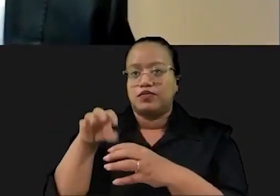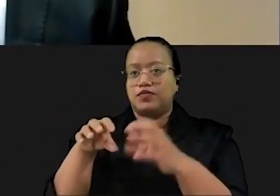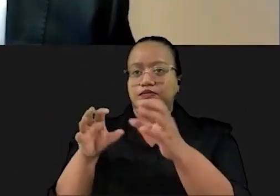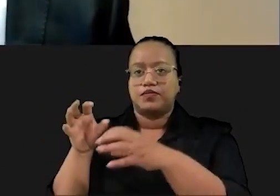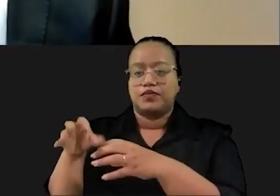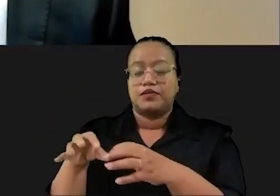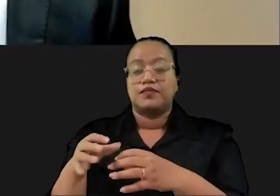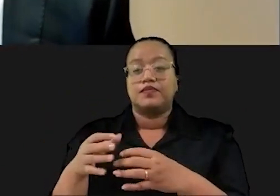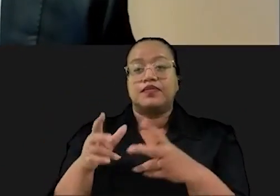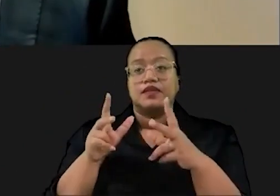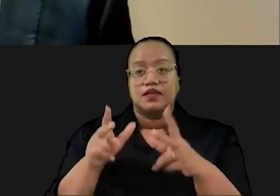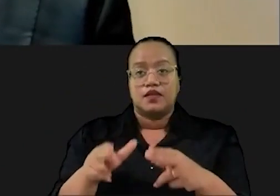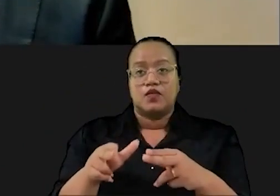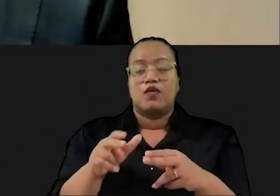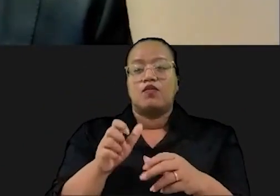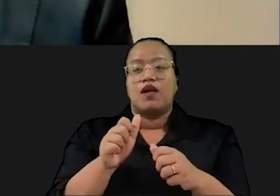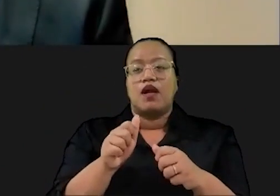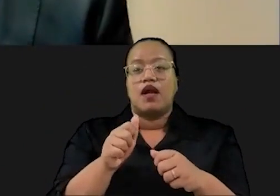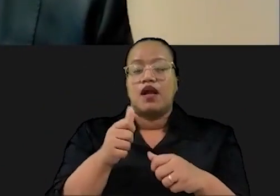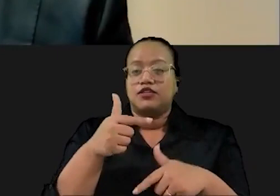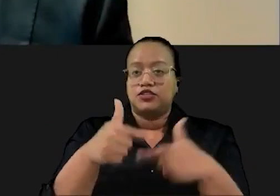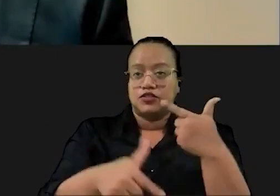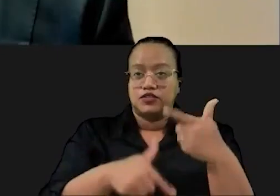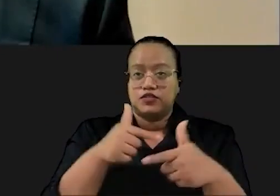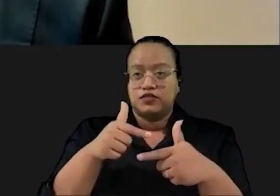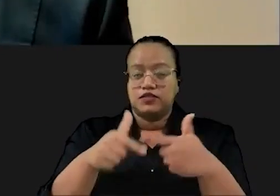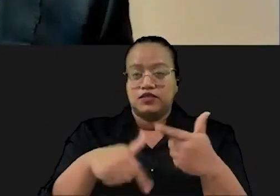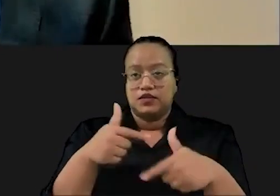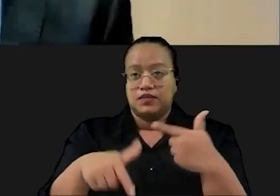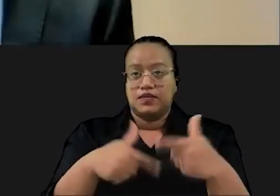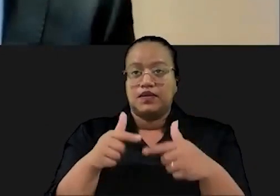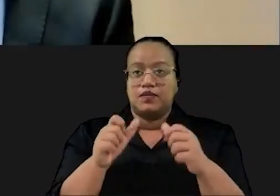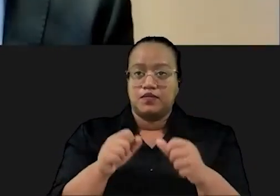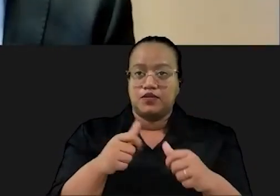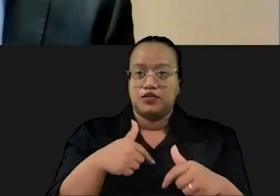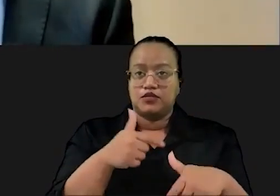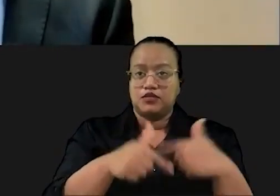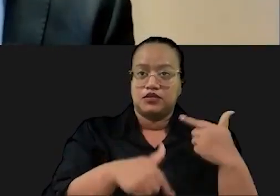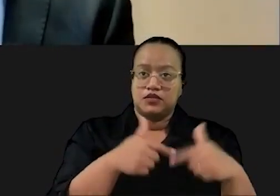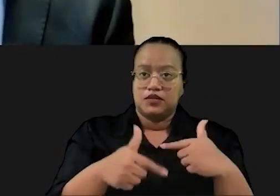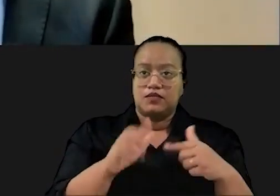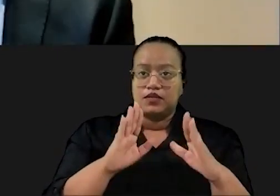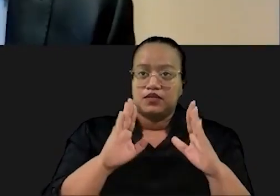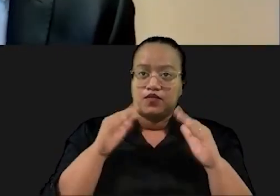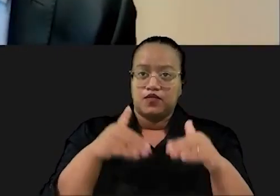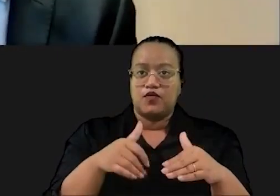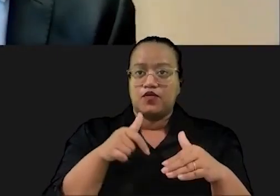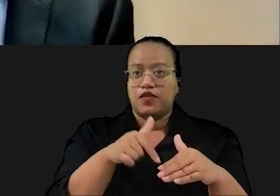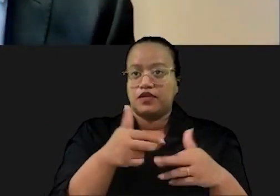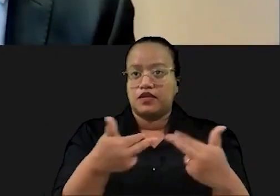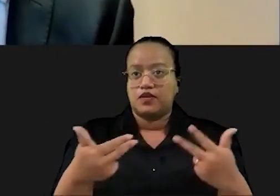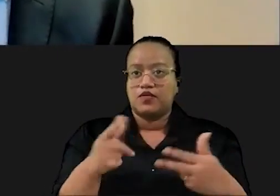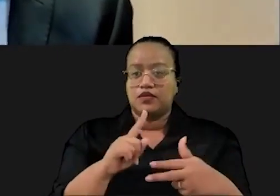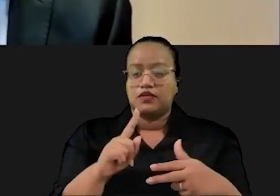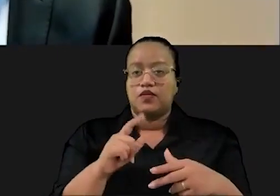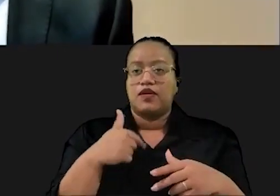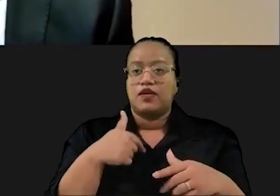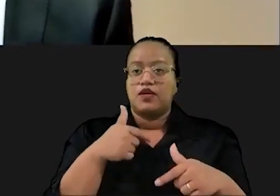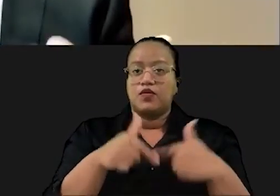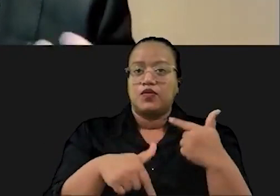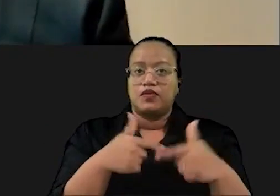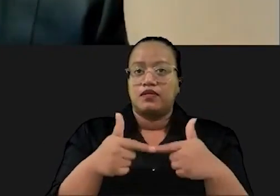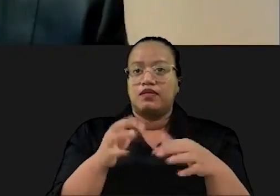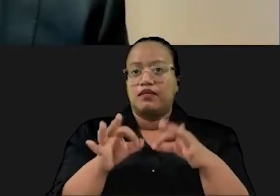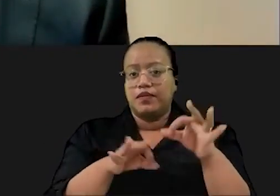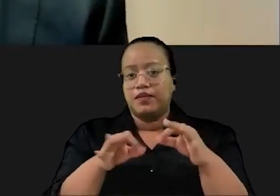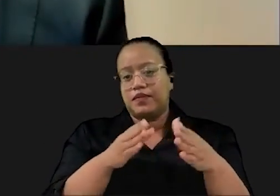Então, o foco aqui, claro, eu estou produzindo uma coisa também, mas o foco não é mais a coisa, mas são as atividades que eu tenho que desempenhar para produzir aquilo, né? E